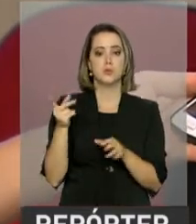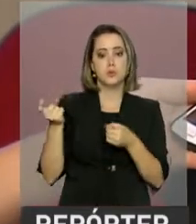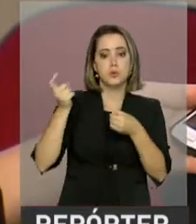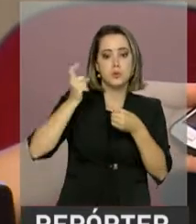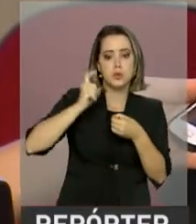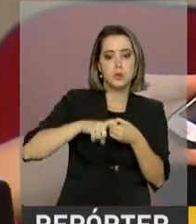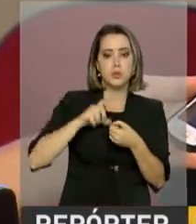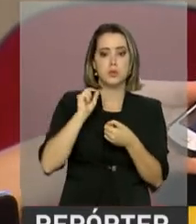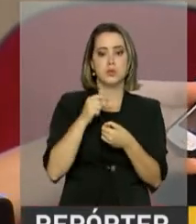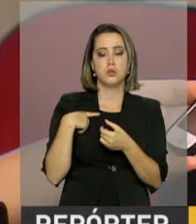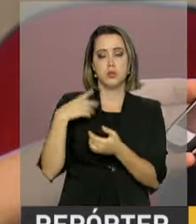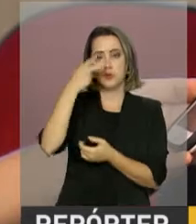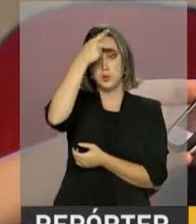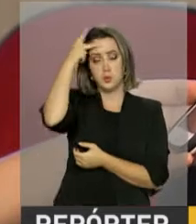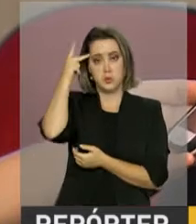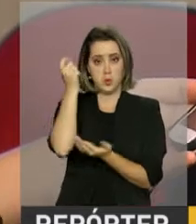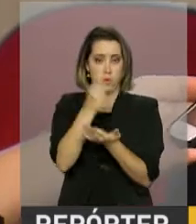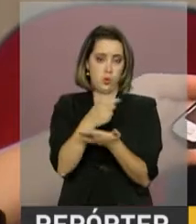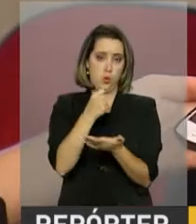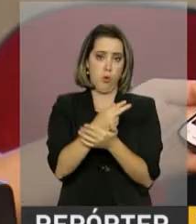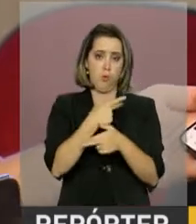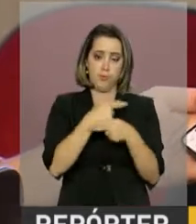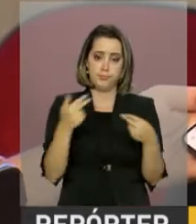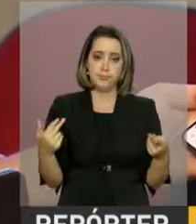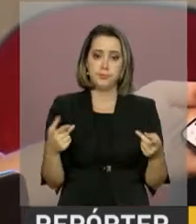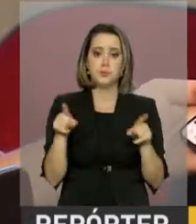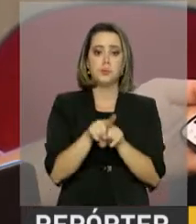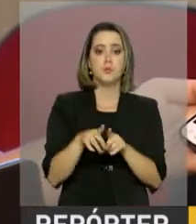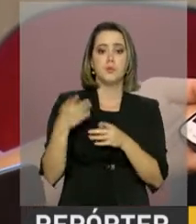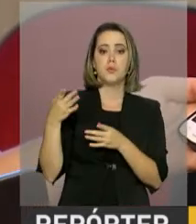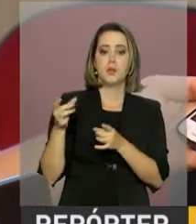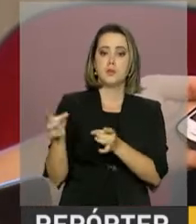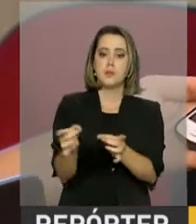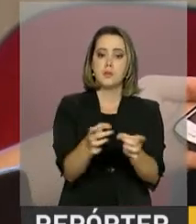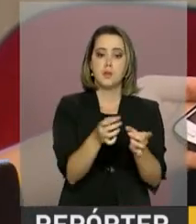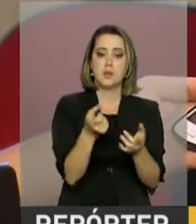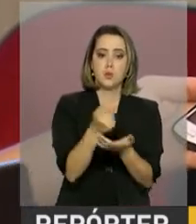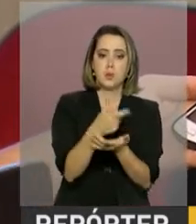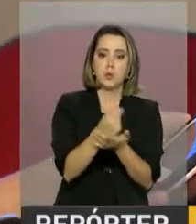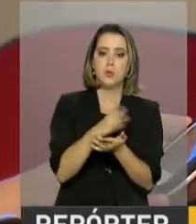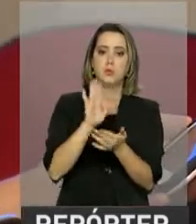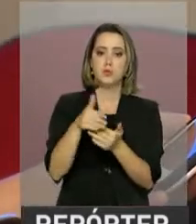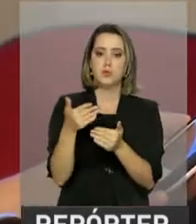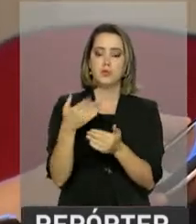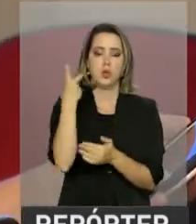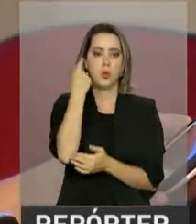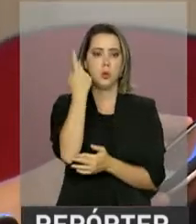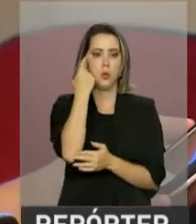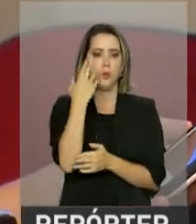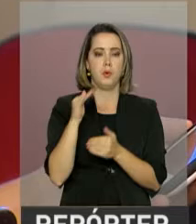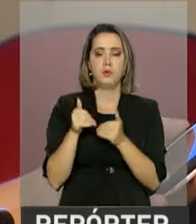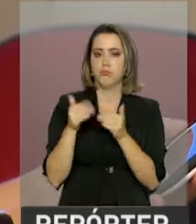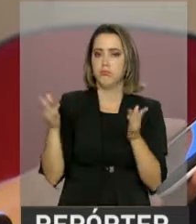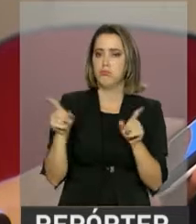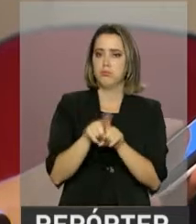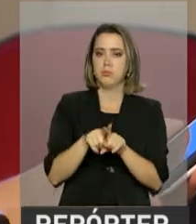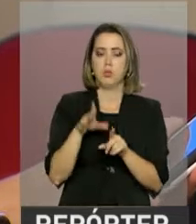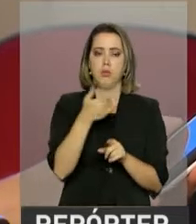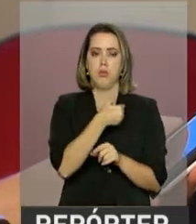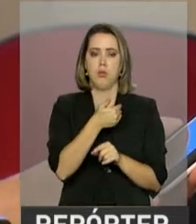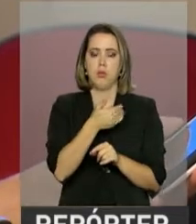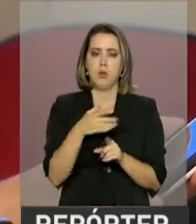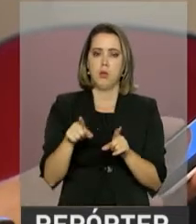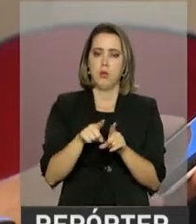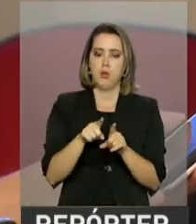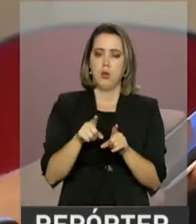pelo pelos exportadores então os embarques estão normais e os principais mercados estão abertos o governo agiu rapidamente com seus pares de outros